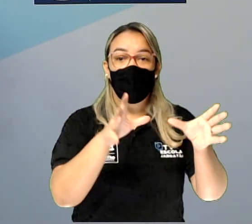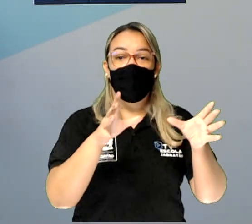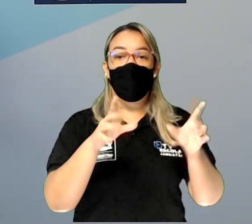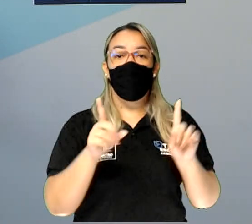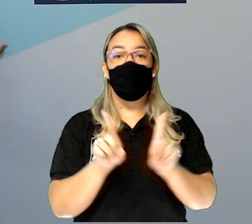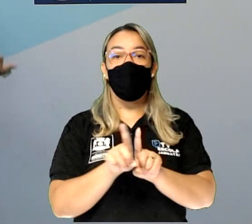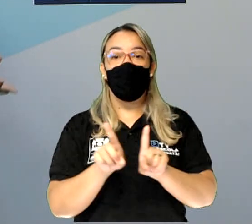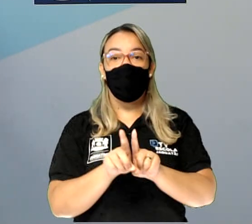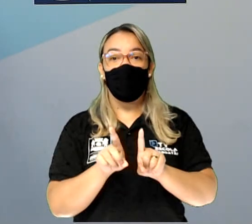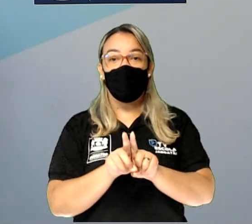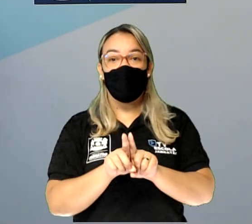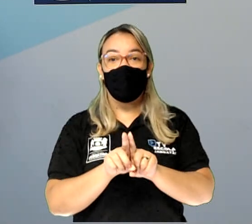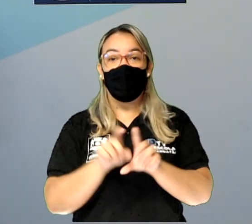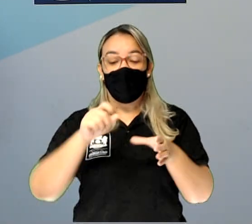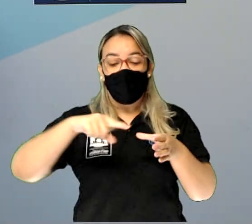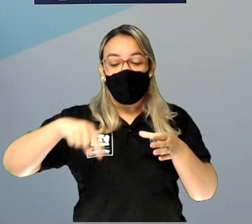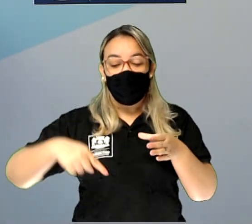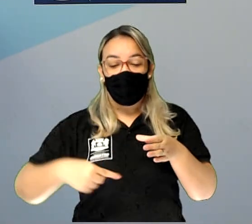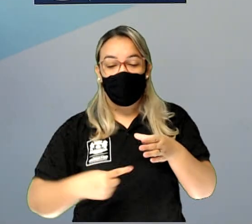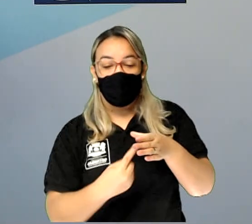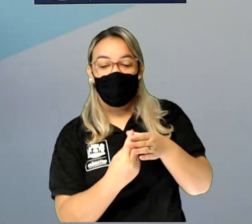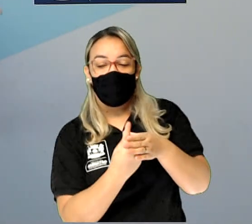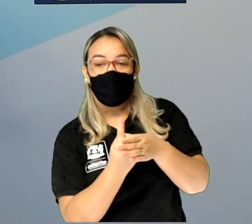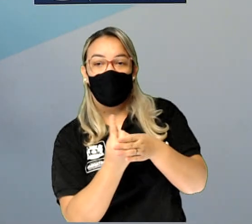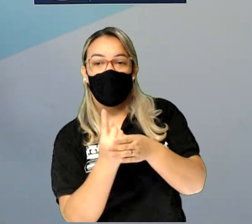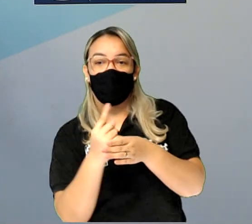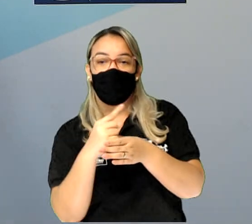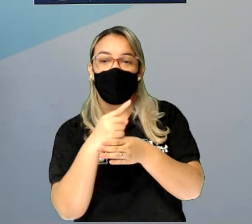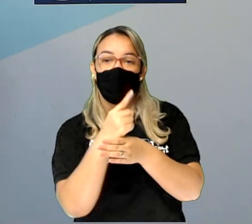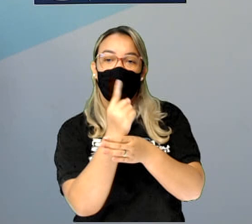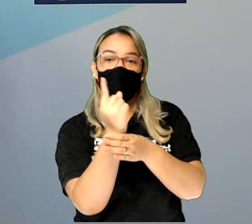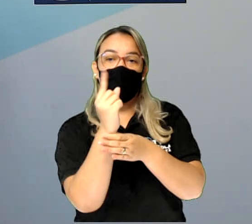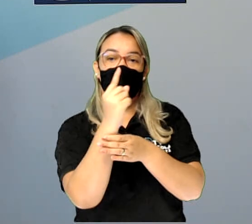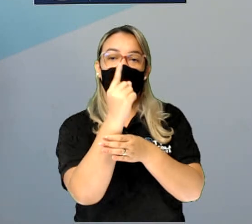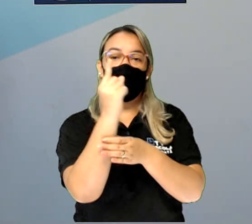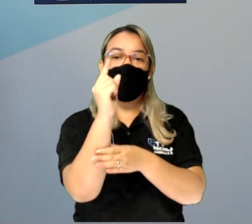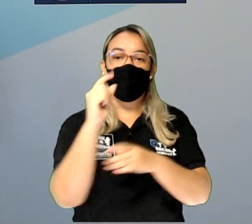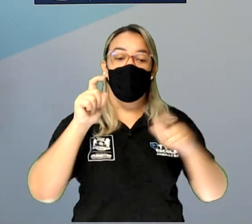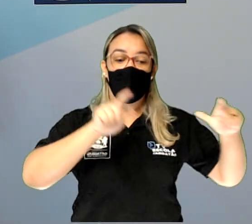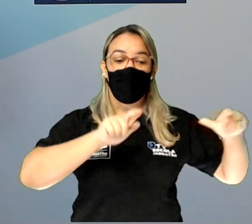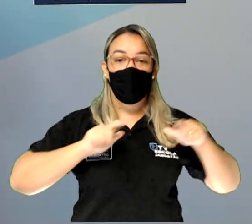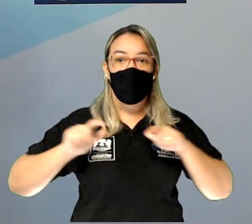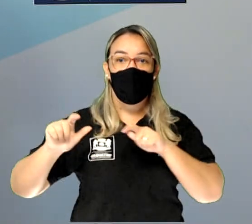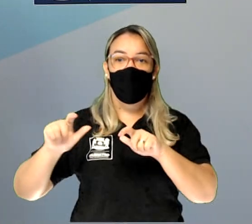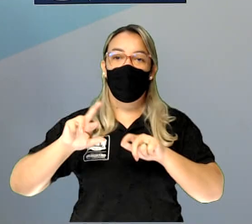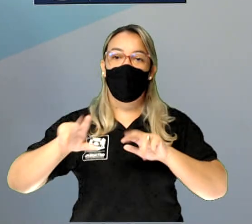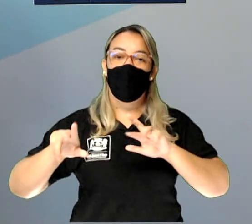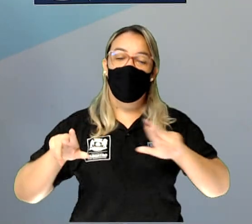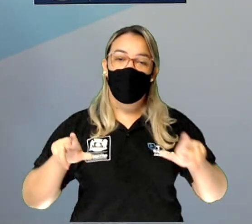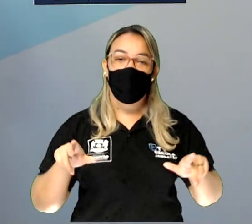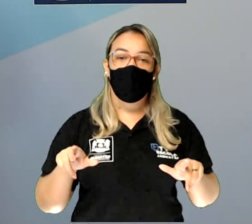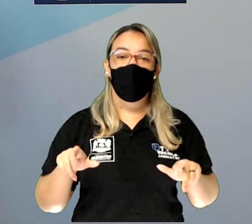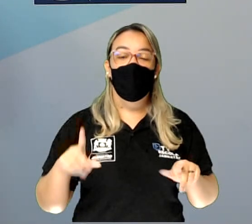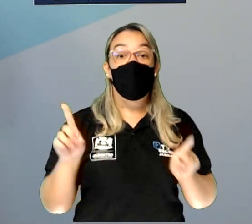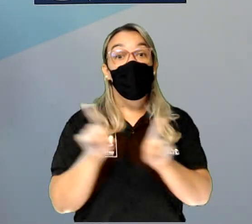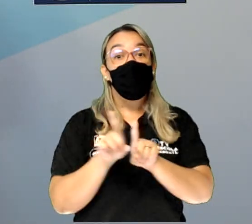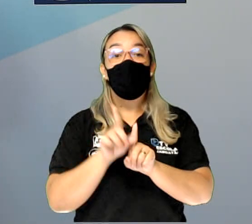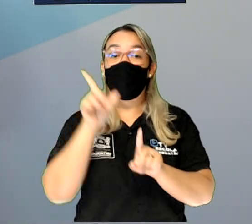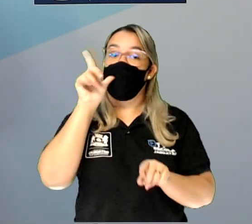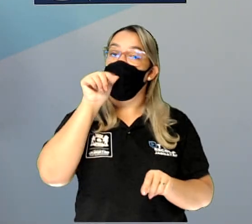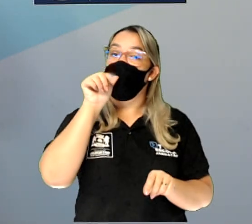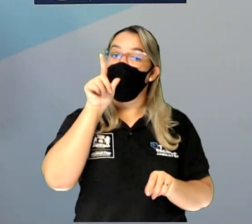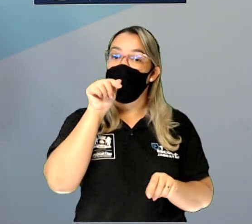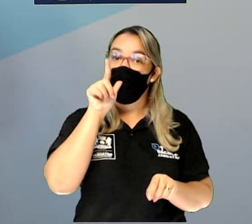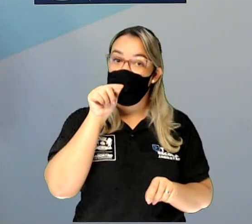elas possam germinar em outros lugares. A água é um importante dispersor de sementes,